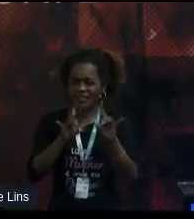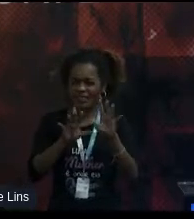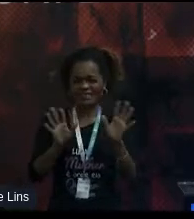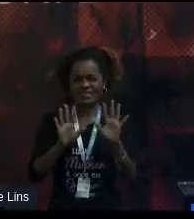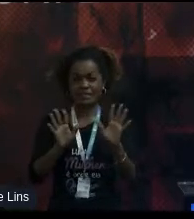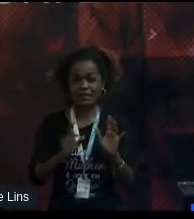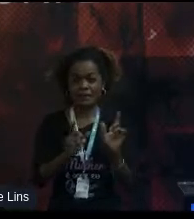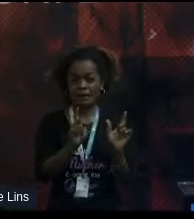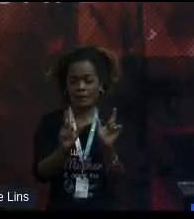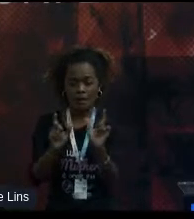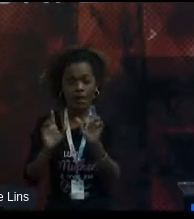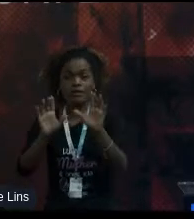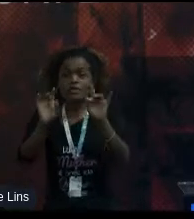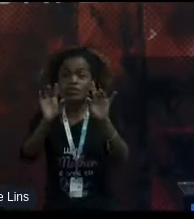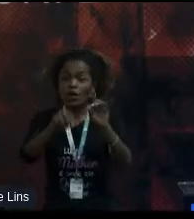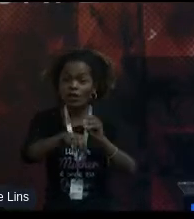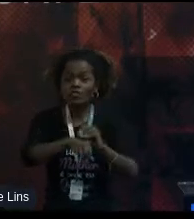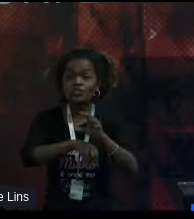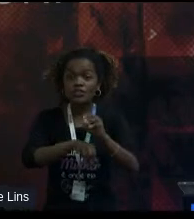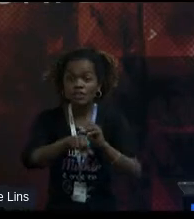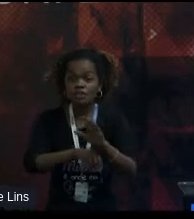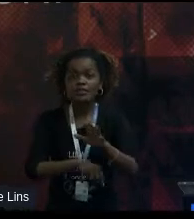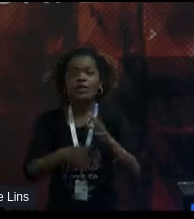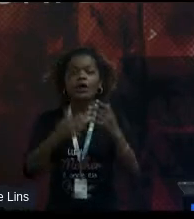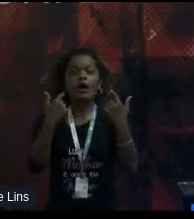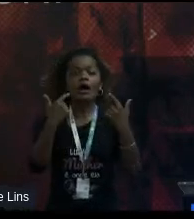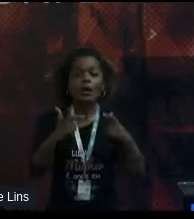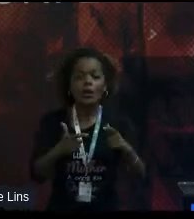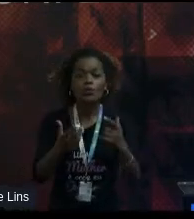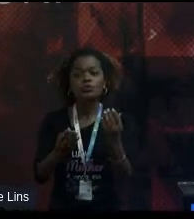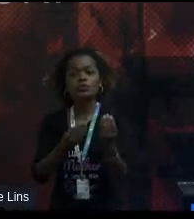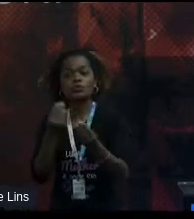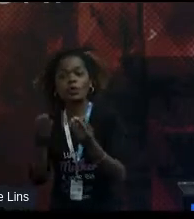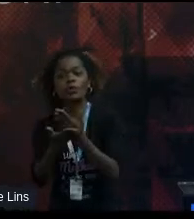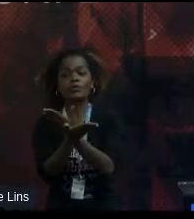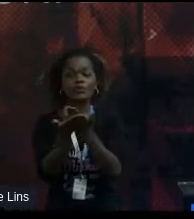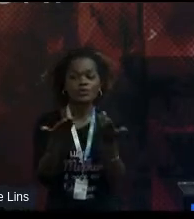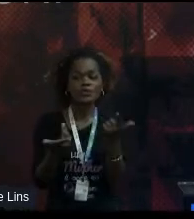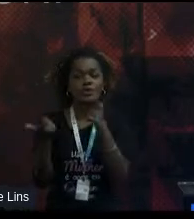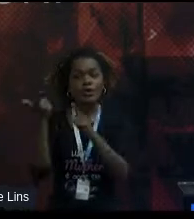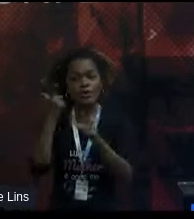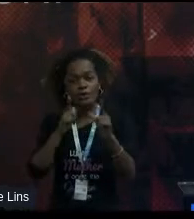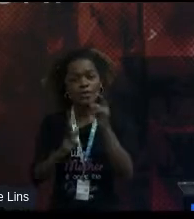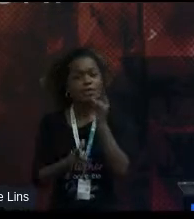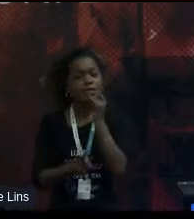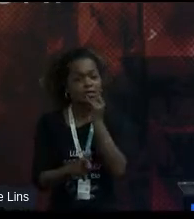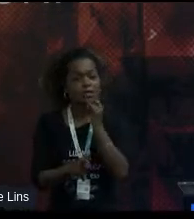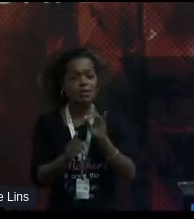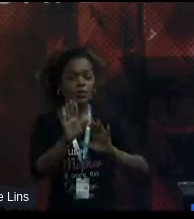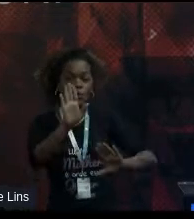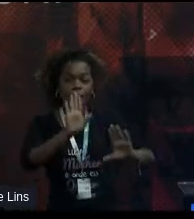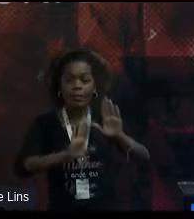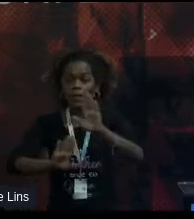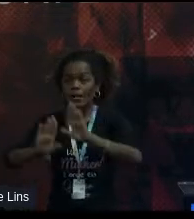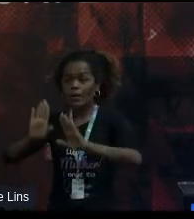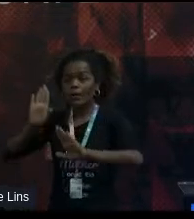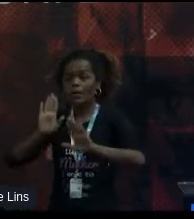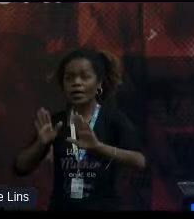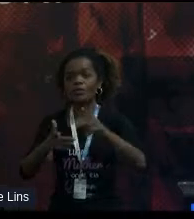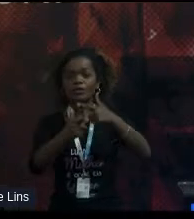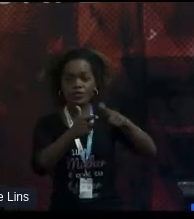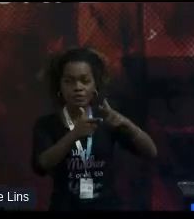apenas indicações de onde e como vocês podem tomar aí devidos cuidados para que esses problemas